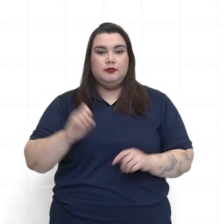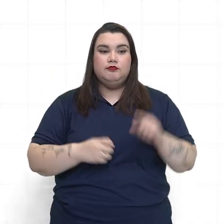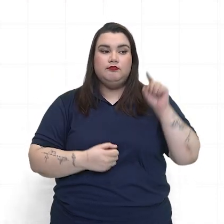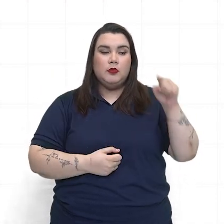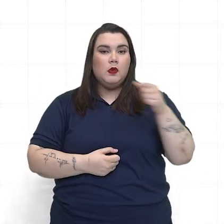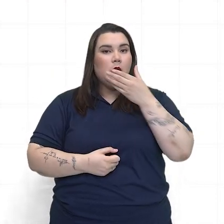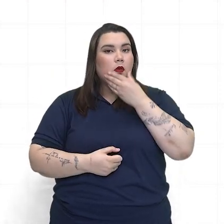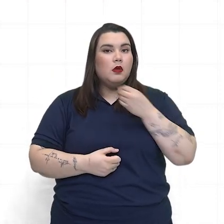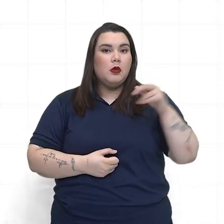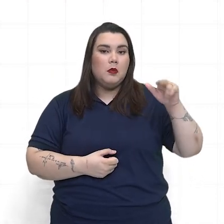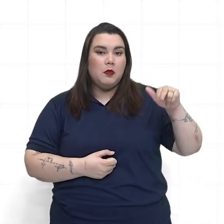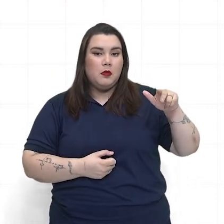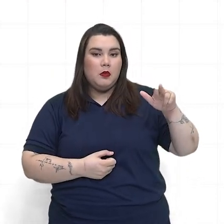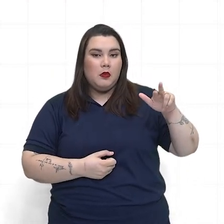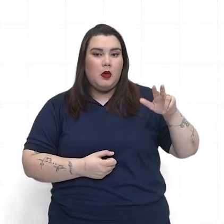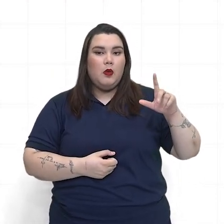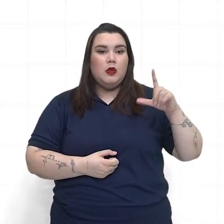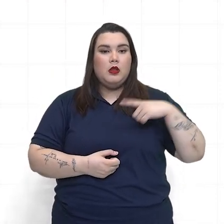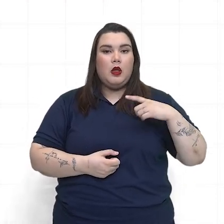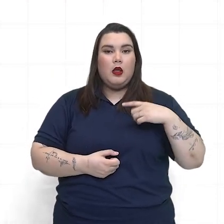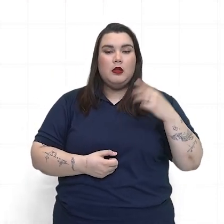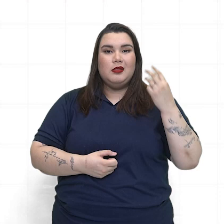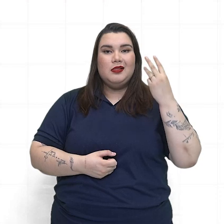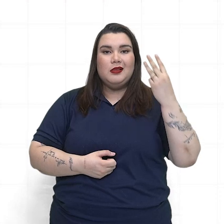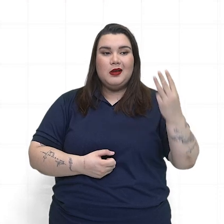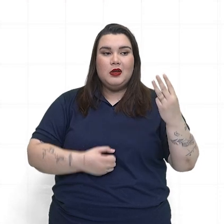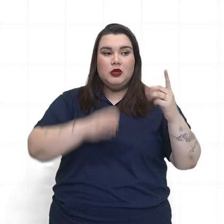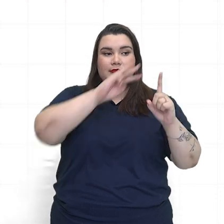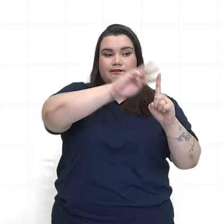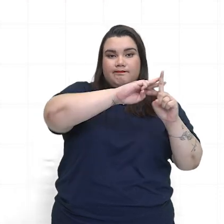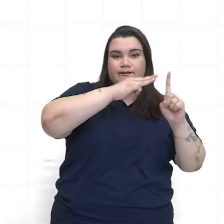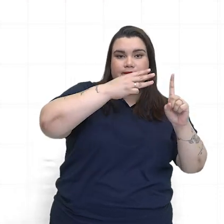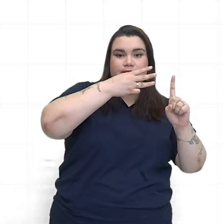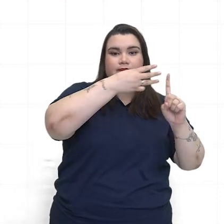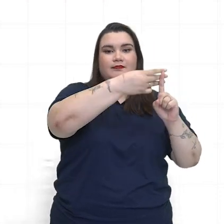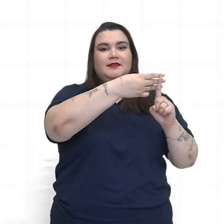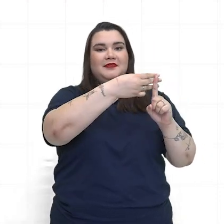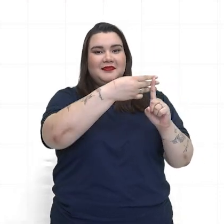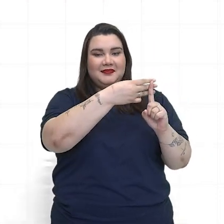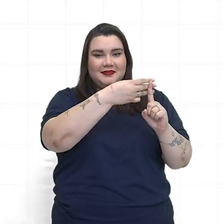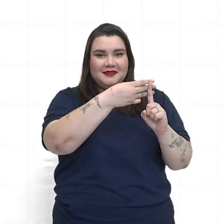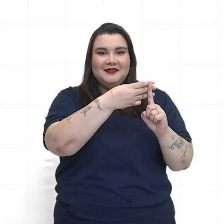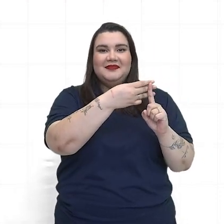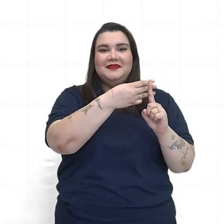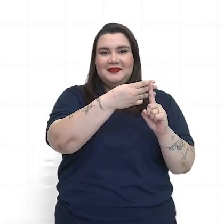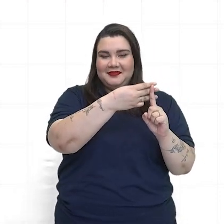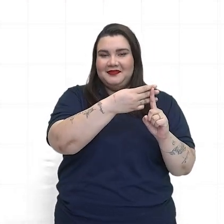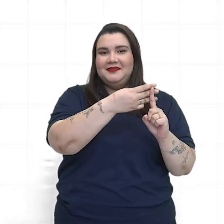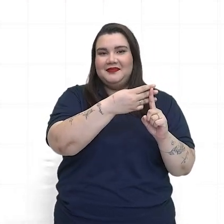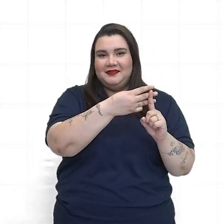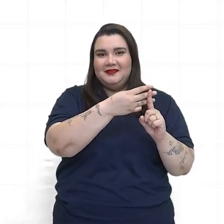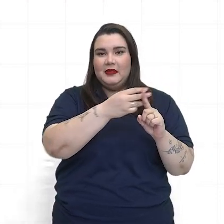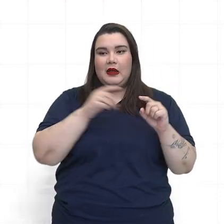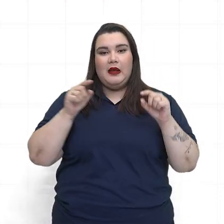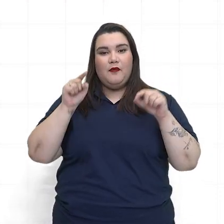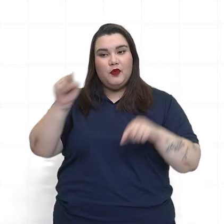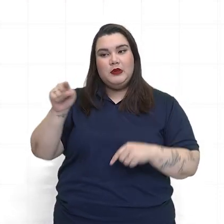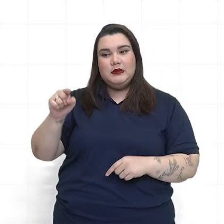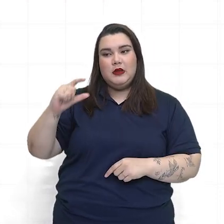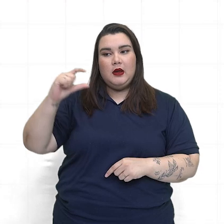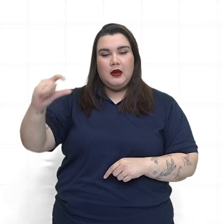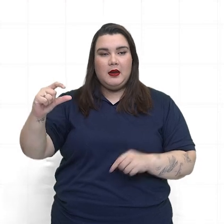parte e seu irmão vai ficar com 3 vezes mais do que você.